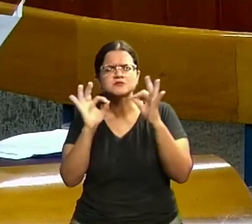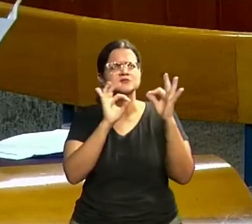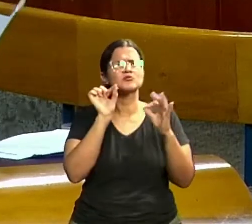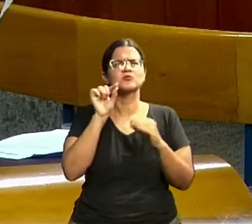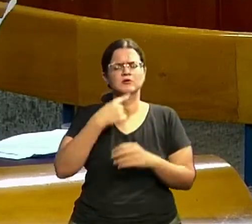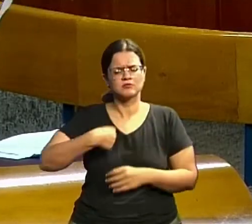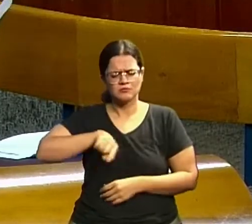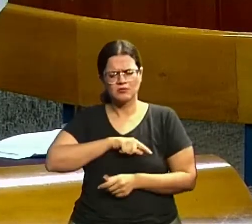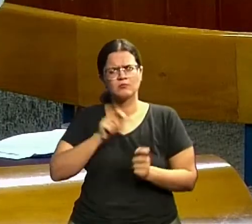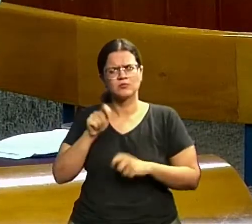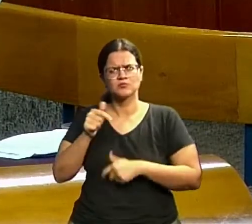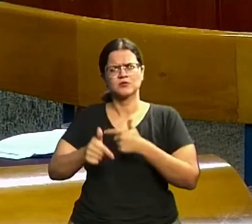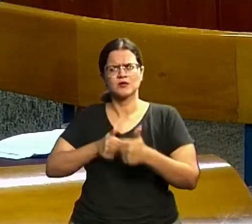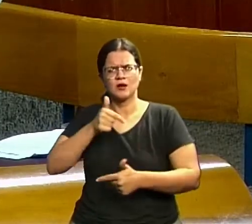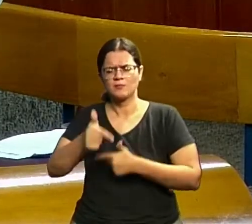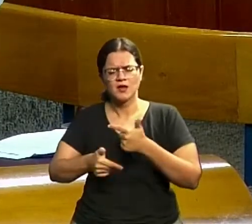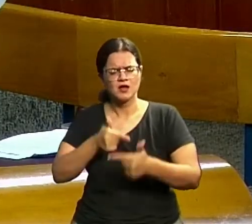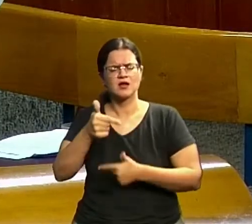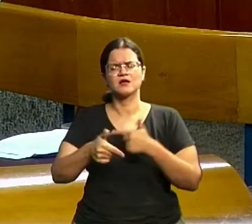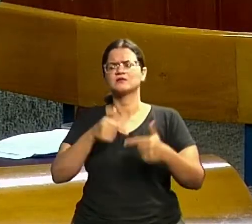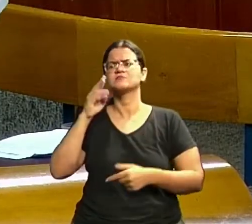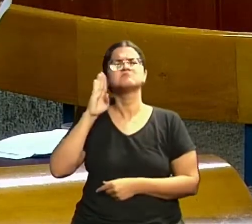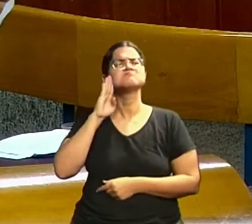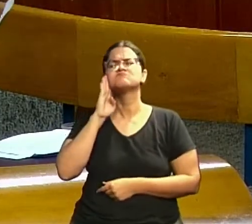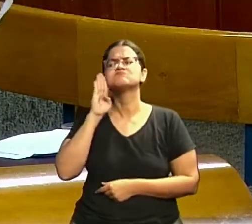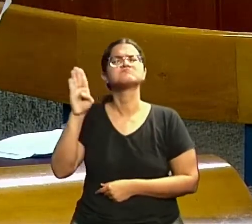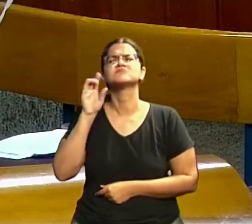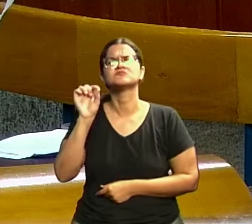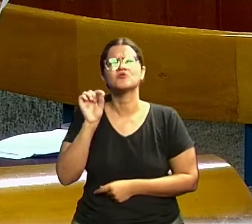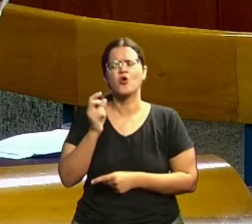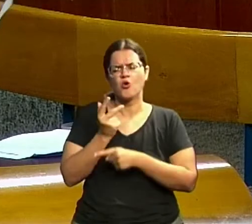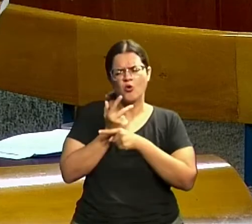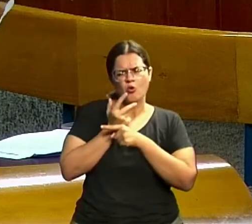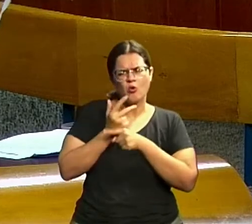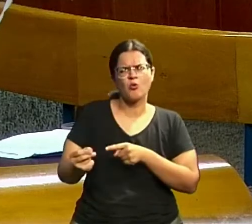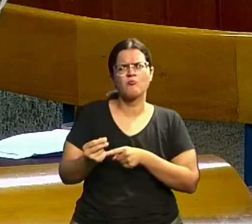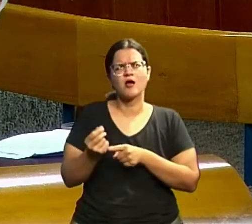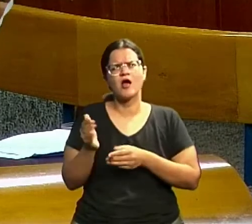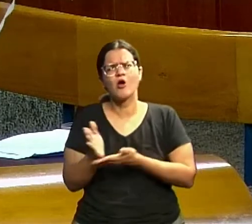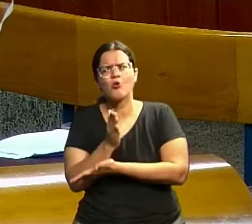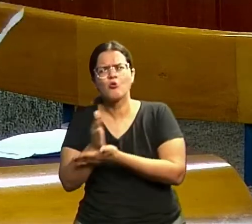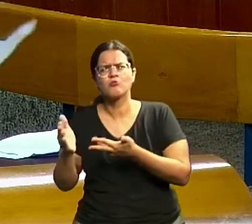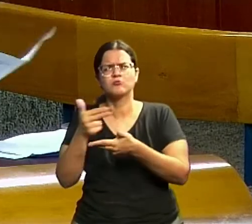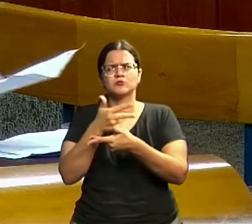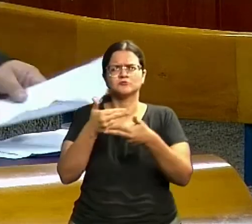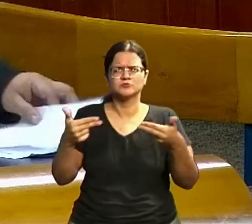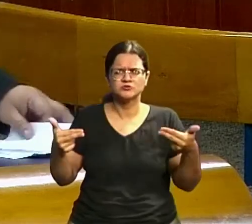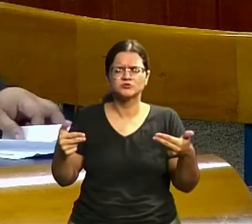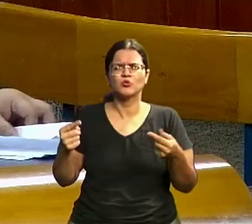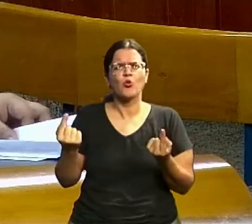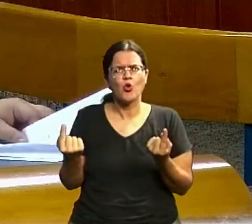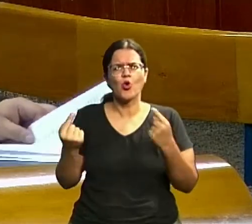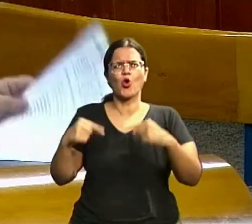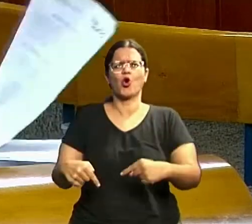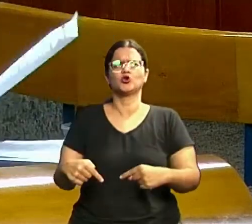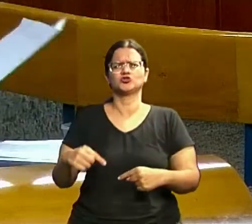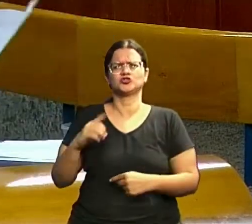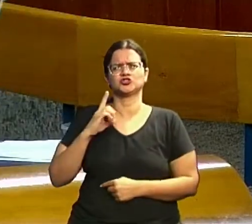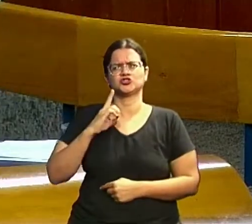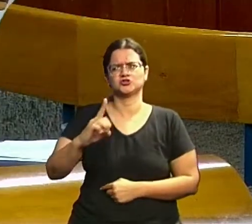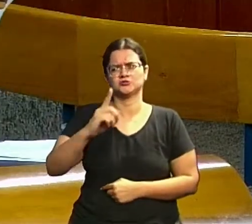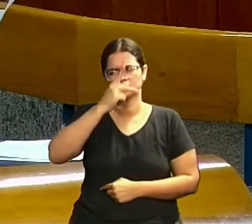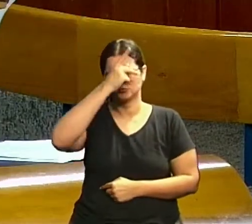poder fazer nosso papel, principalmente no combate a algumas questões que ela vai contra os direitos